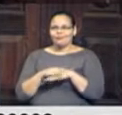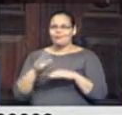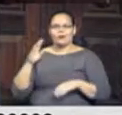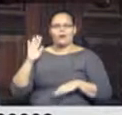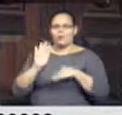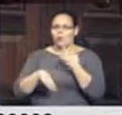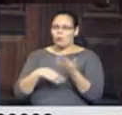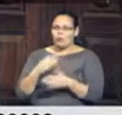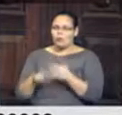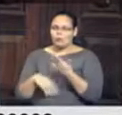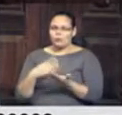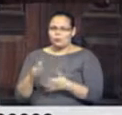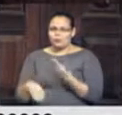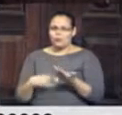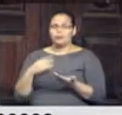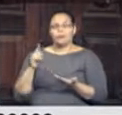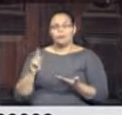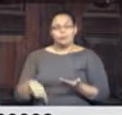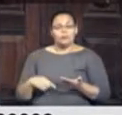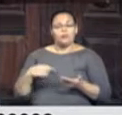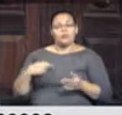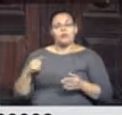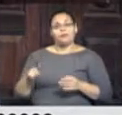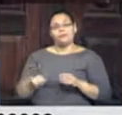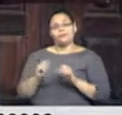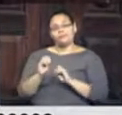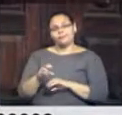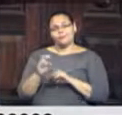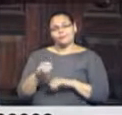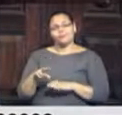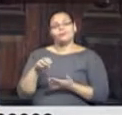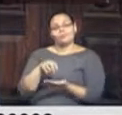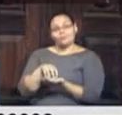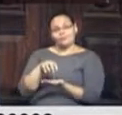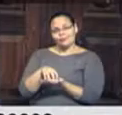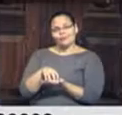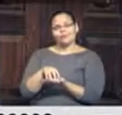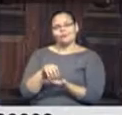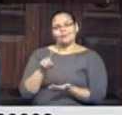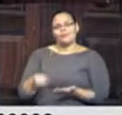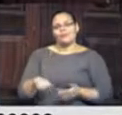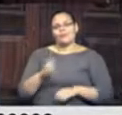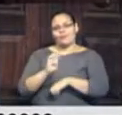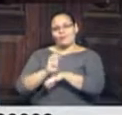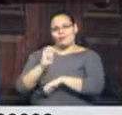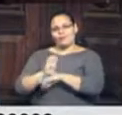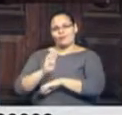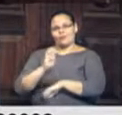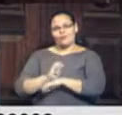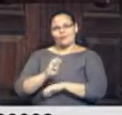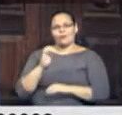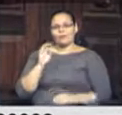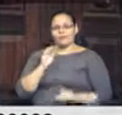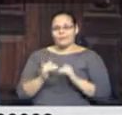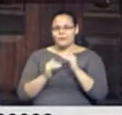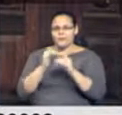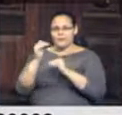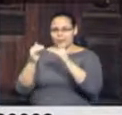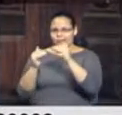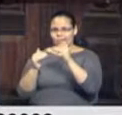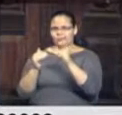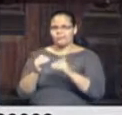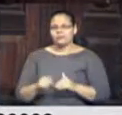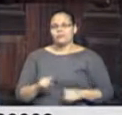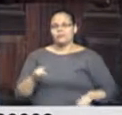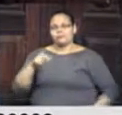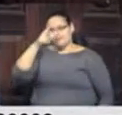confusão na rede estadual de educação do Rio de Janeiro. Os processos de municipalização, desde